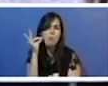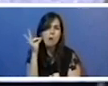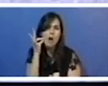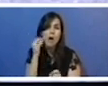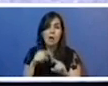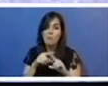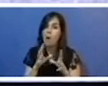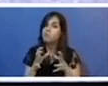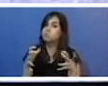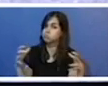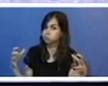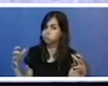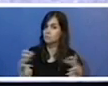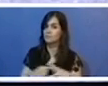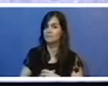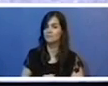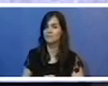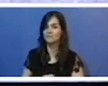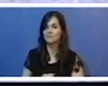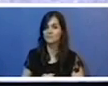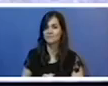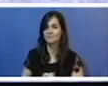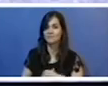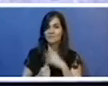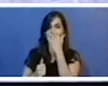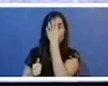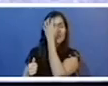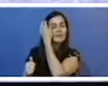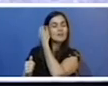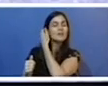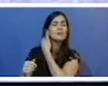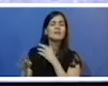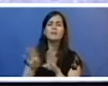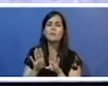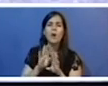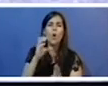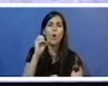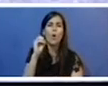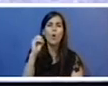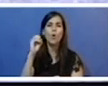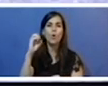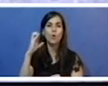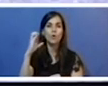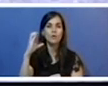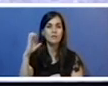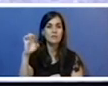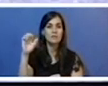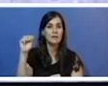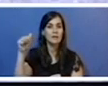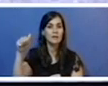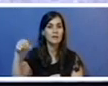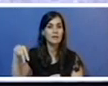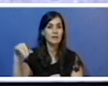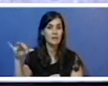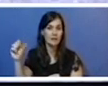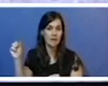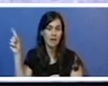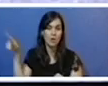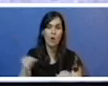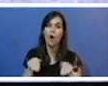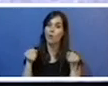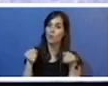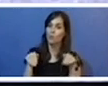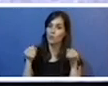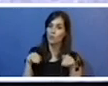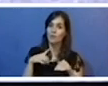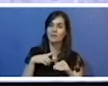num tamanho maior que um rato, né? Agora, na Oceania, o canguru. Canguru é um animal que apresenta